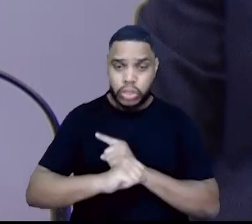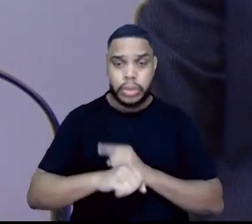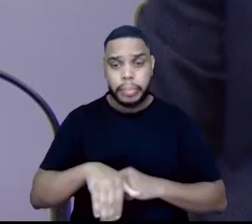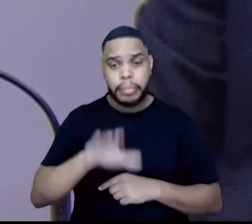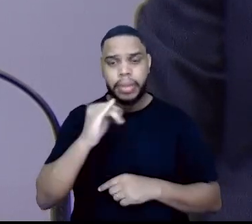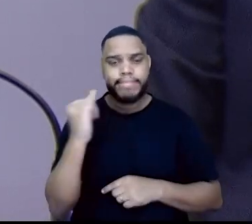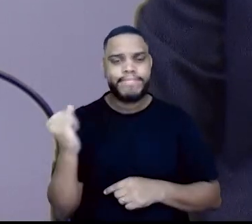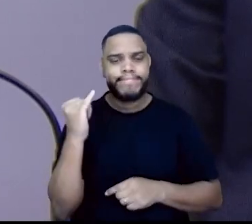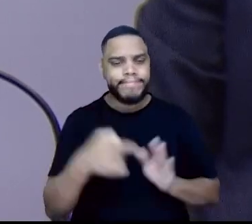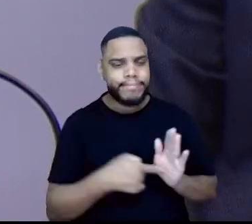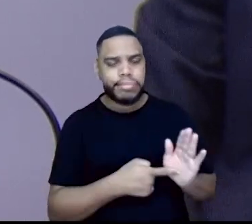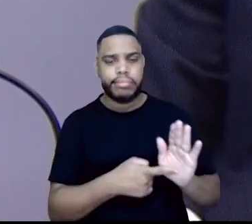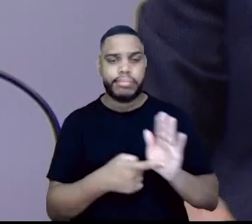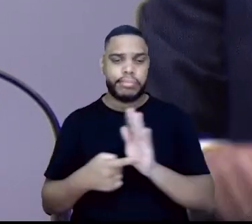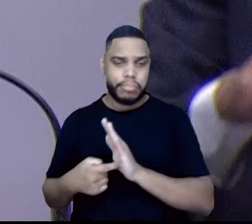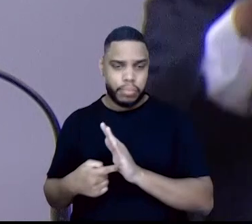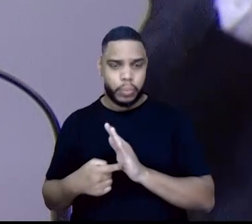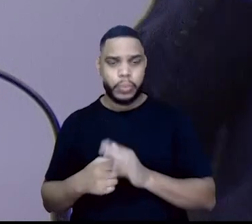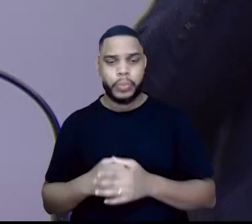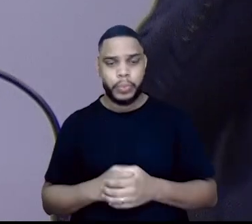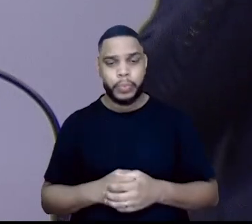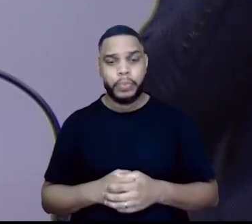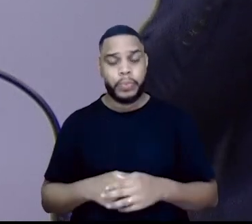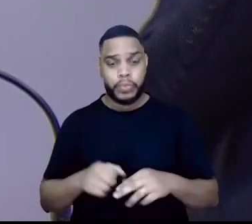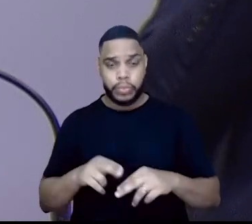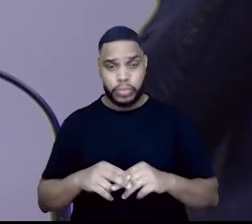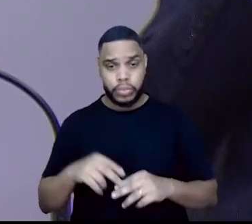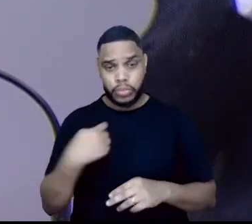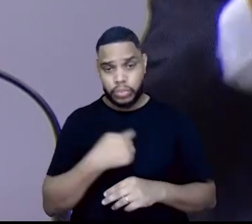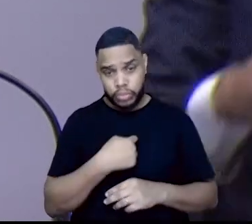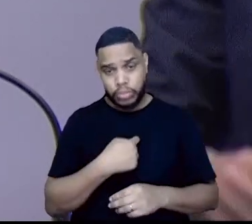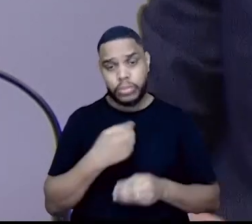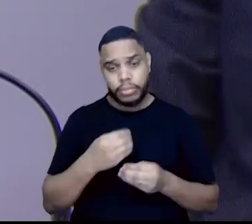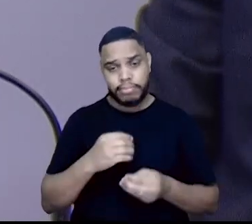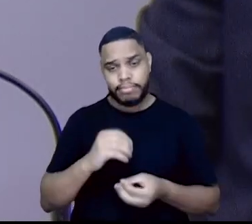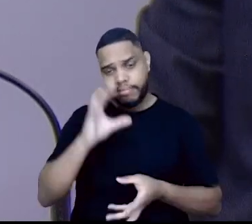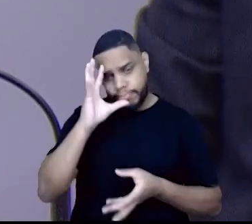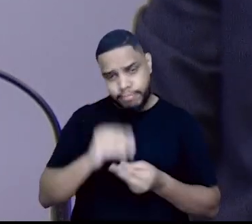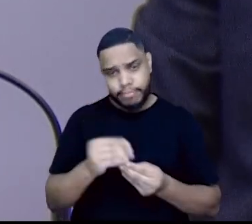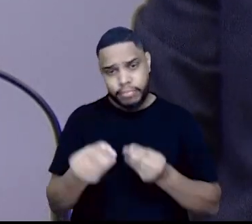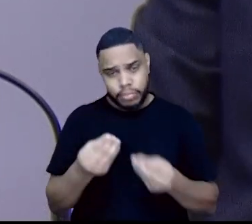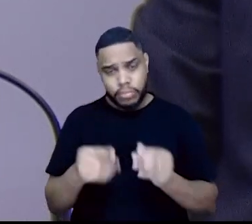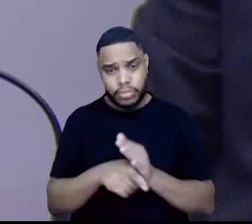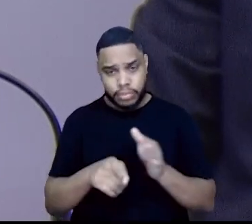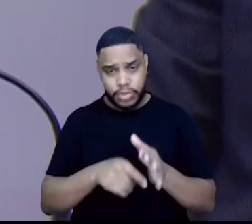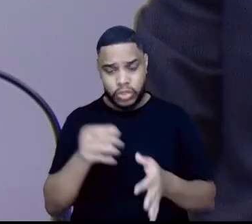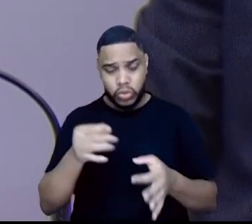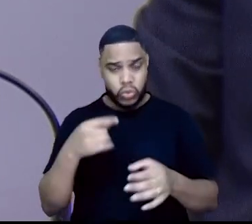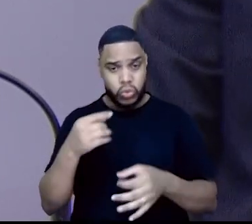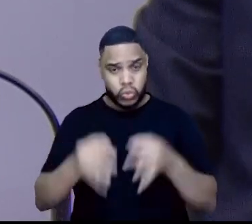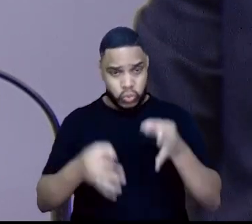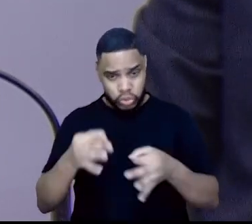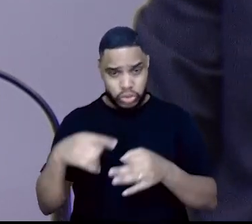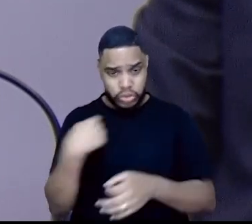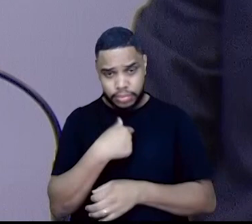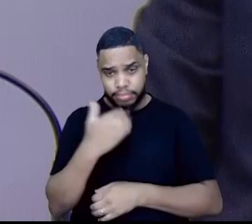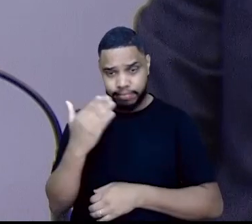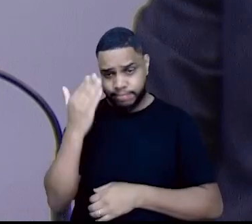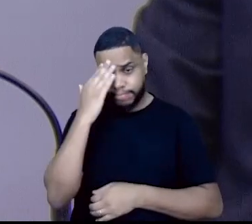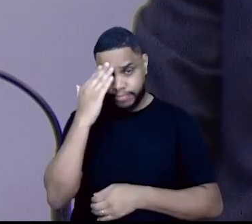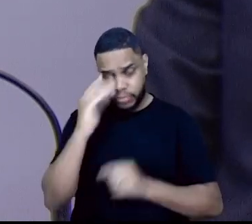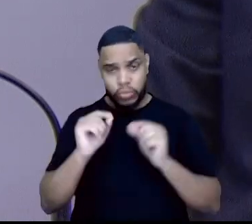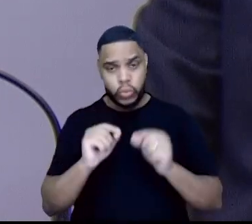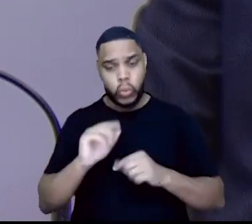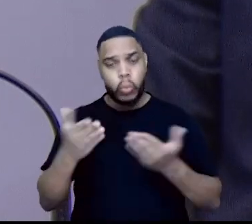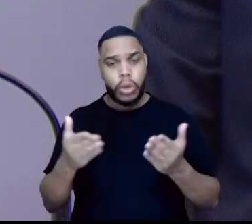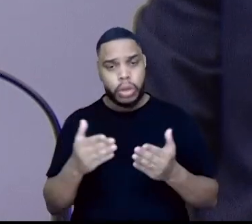reveladora, e que, se compreendermos melhor a natureza de nosso argumento jurídico, saberemos melhor que tipo